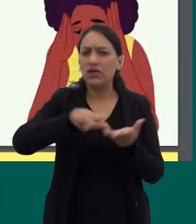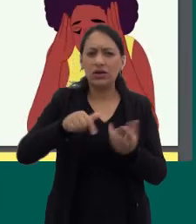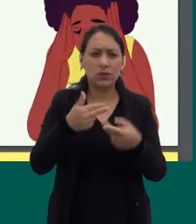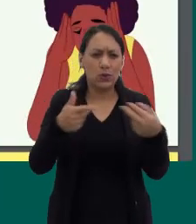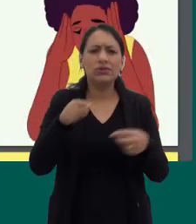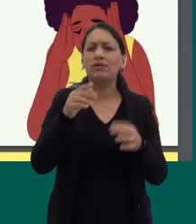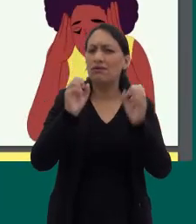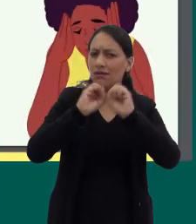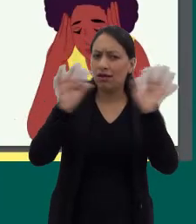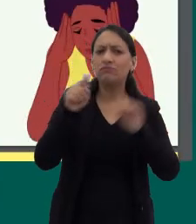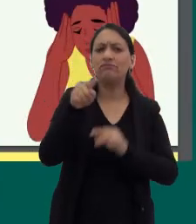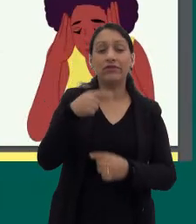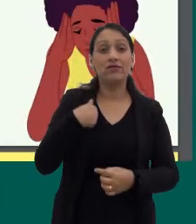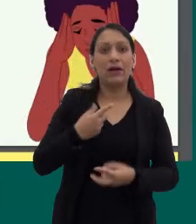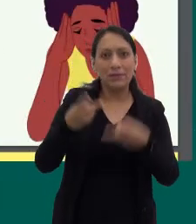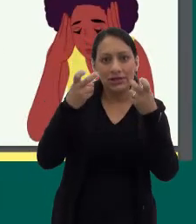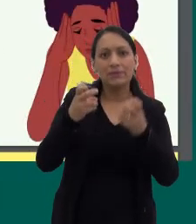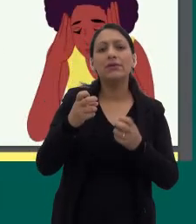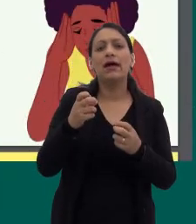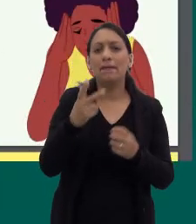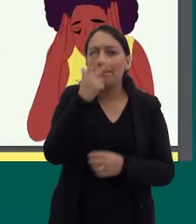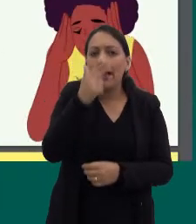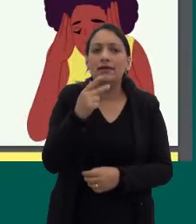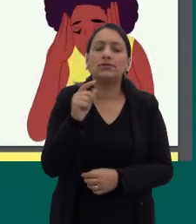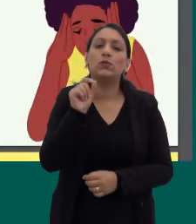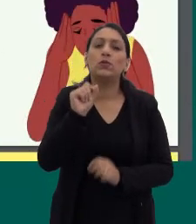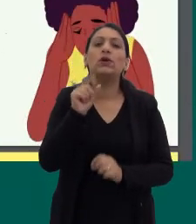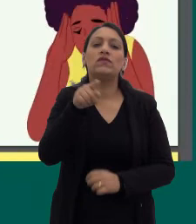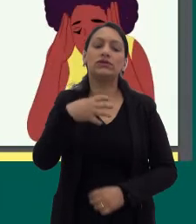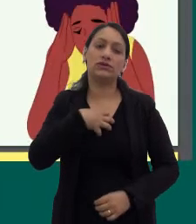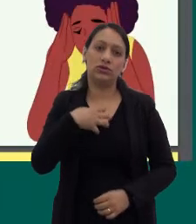importante um olhar profissional para um diagnóstico, né?